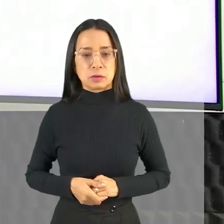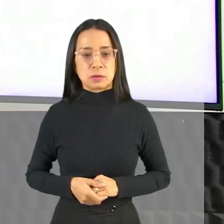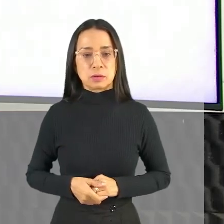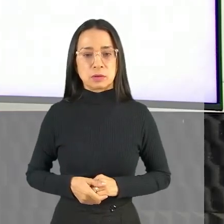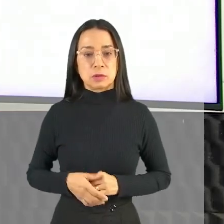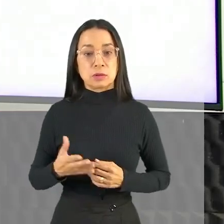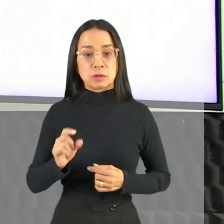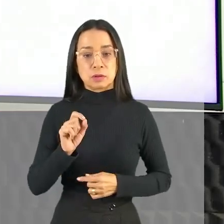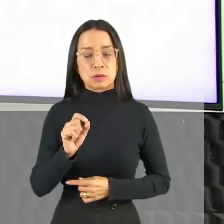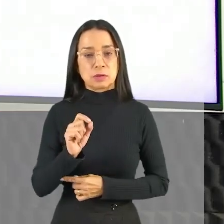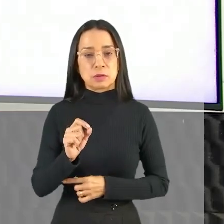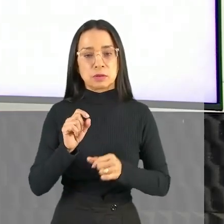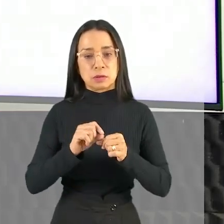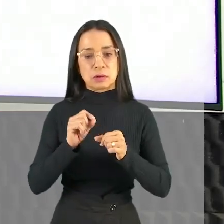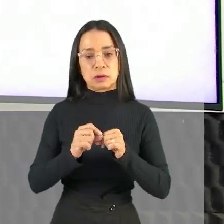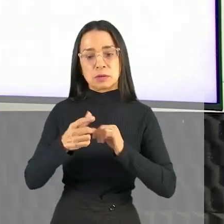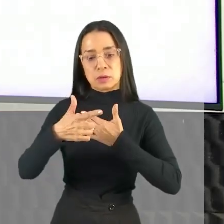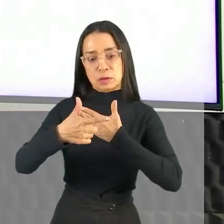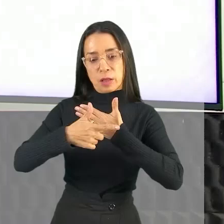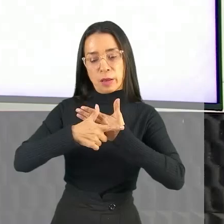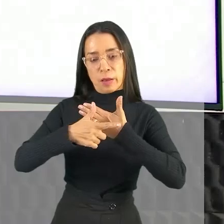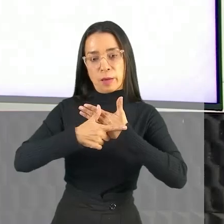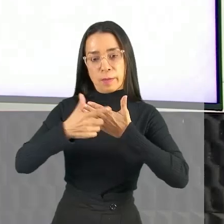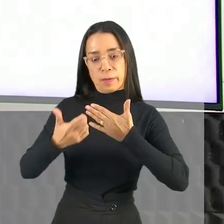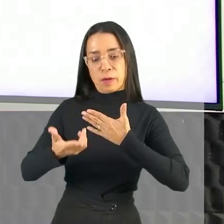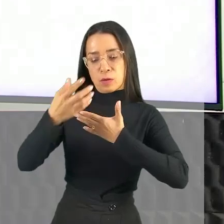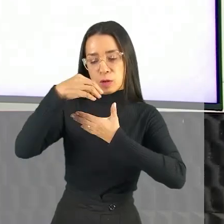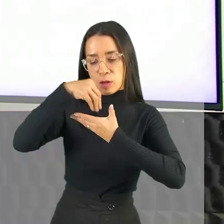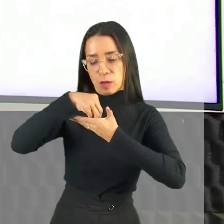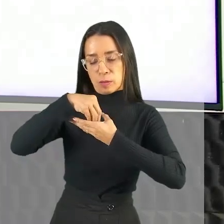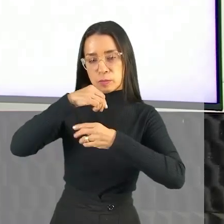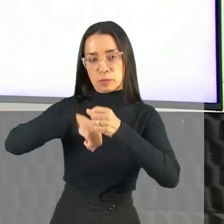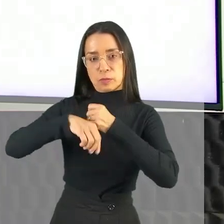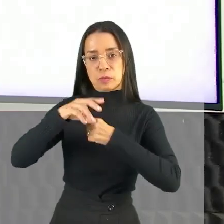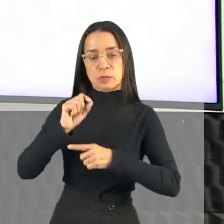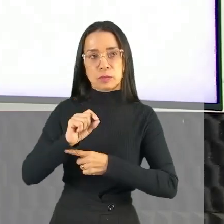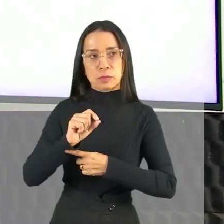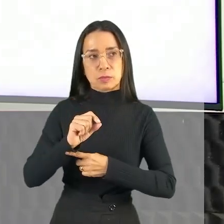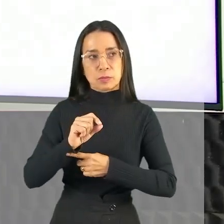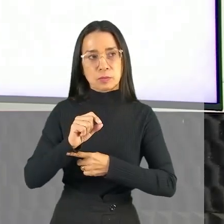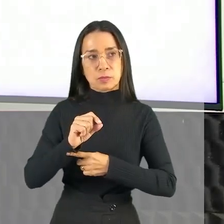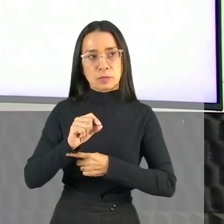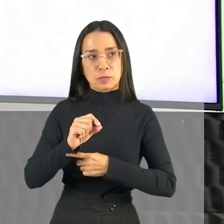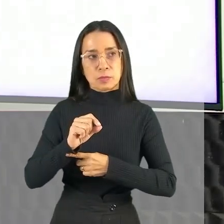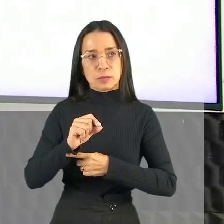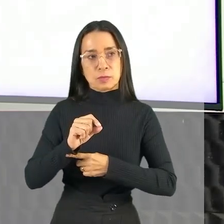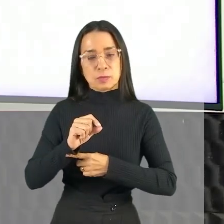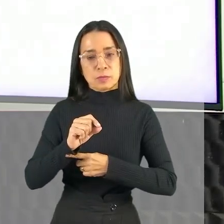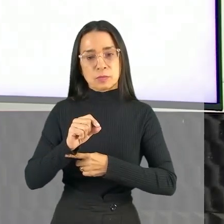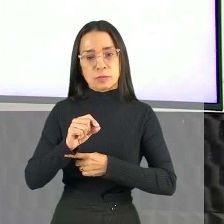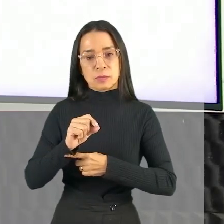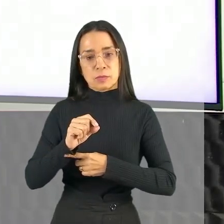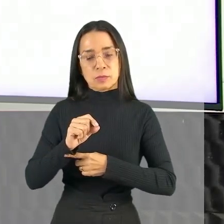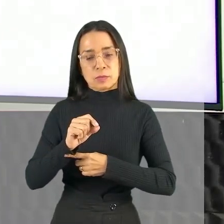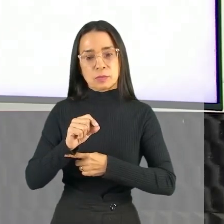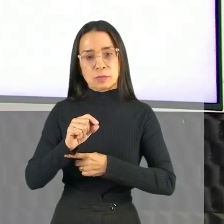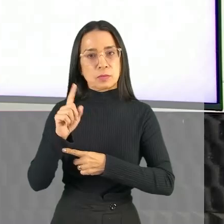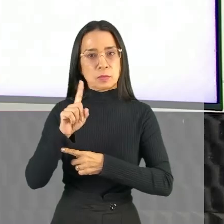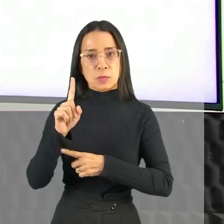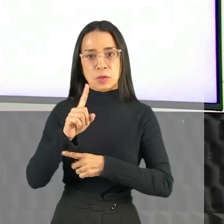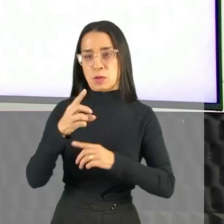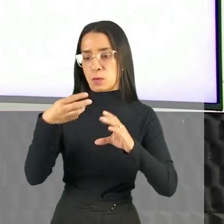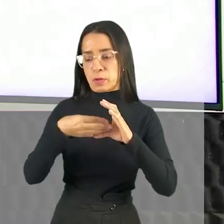é que estão aqui, fazem esse papel de absorver. Na verdade, eu falei célula, né? Aqui que seja o